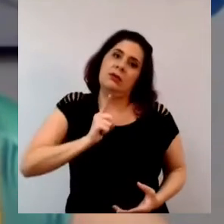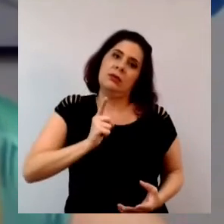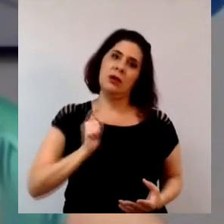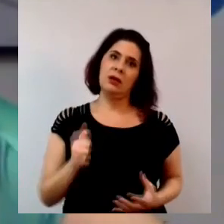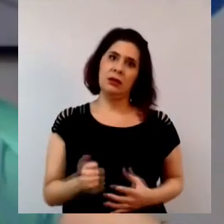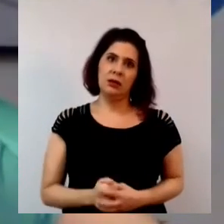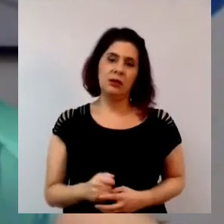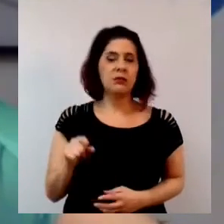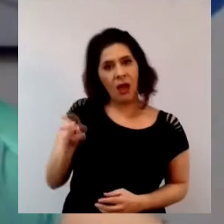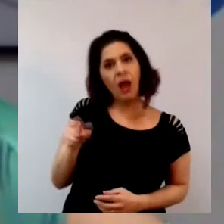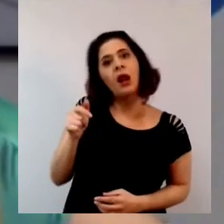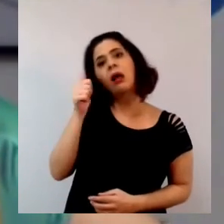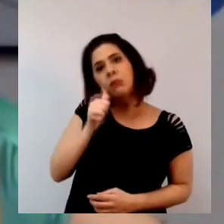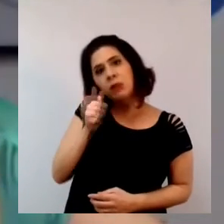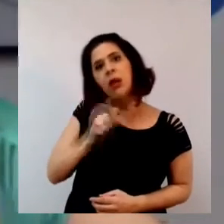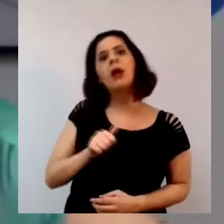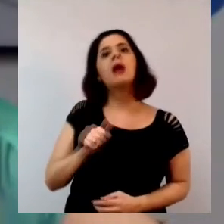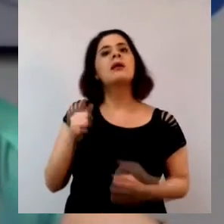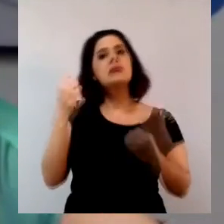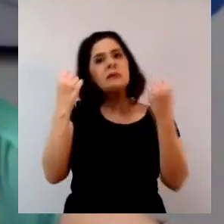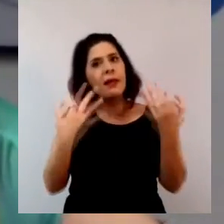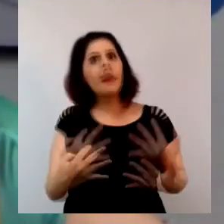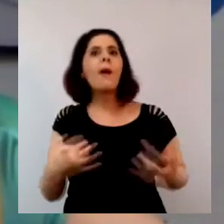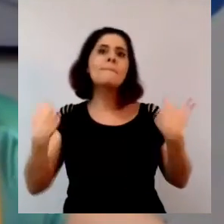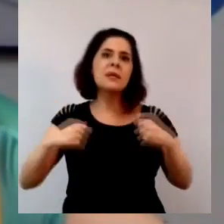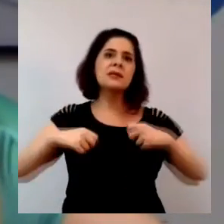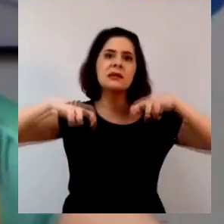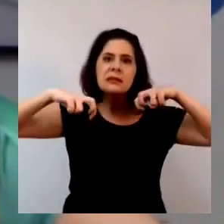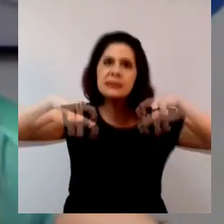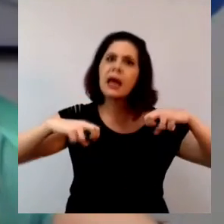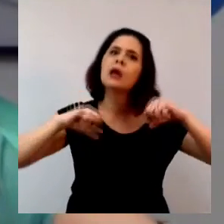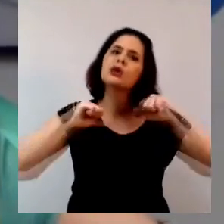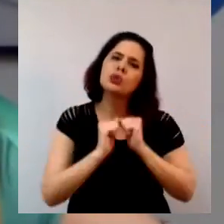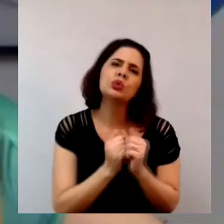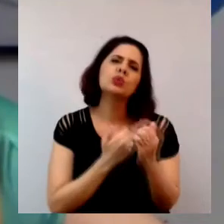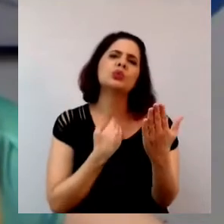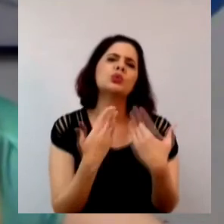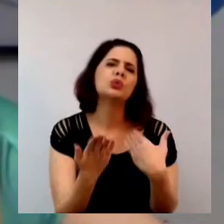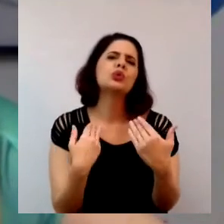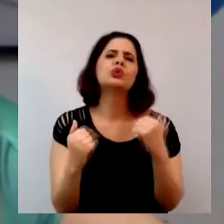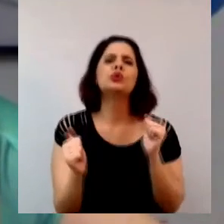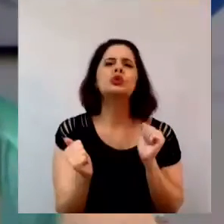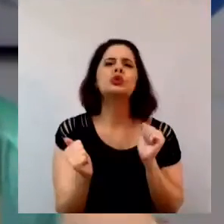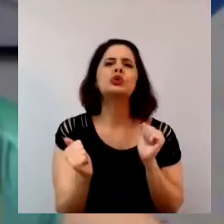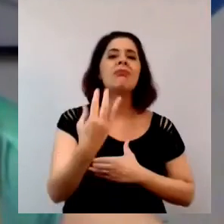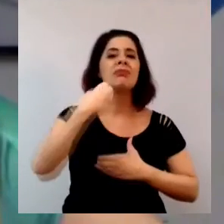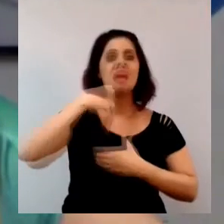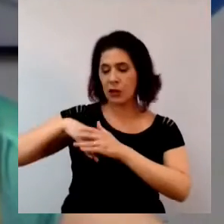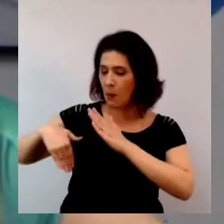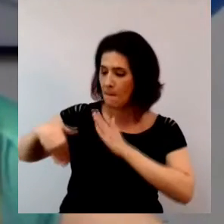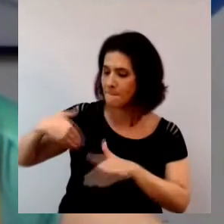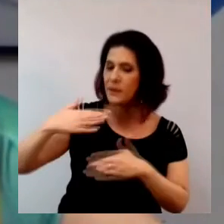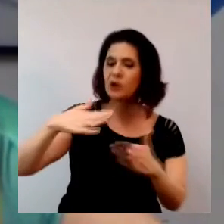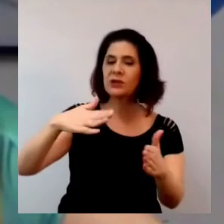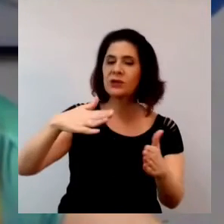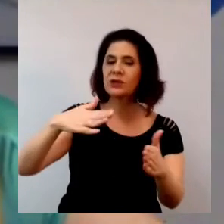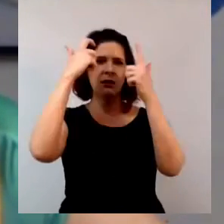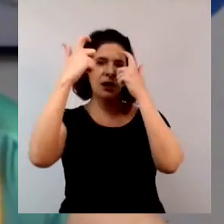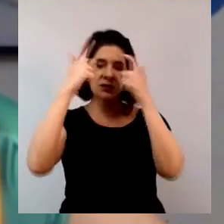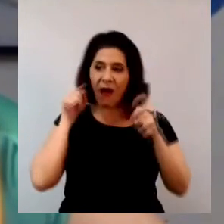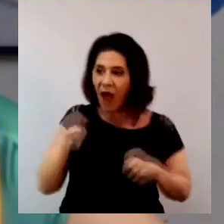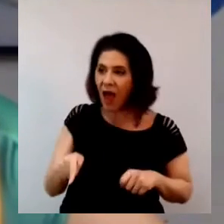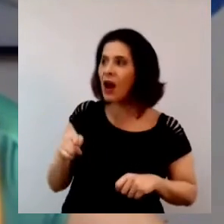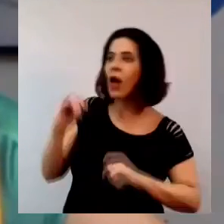pessoas, trazer as pessoas para dentro dos processos criativos, para elas contarem as suas próprias histórias, para não ser um olhar